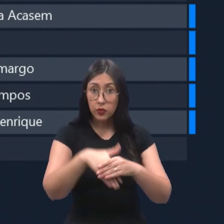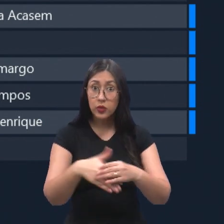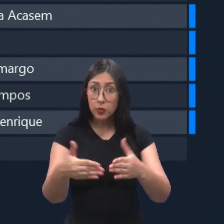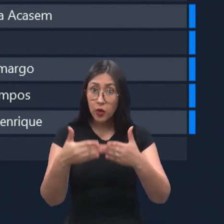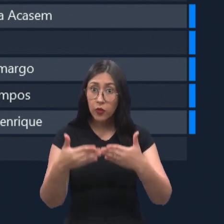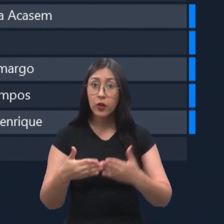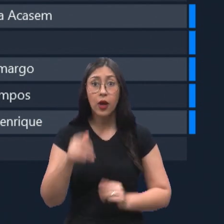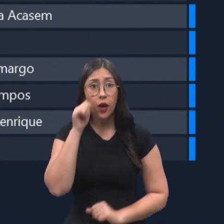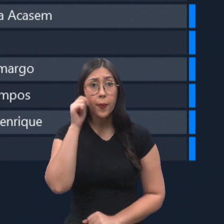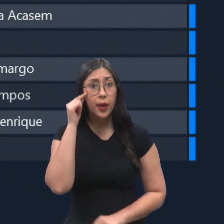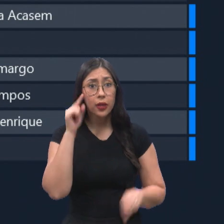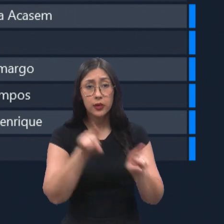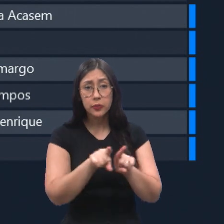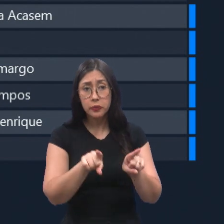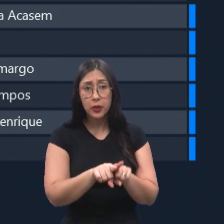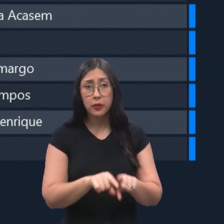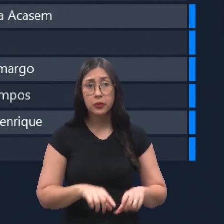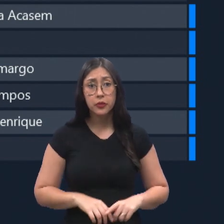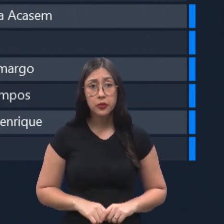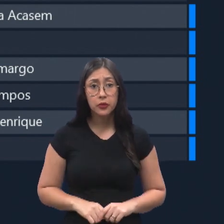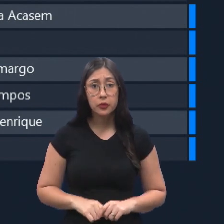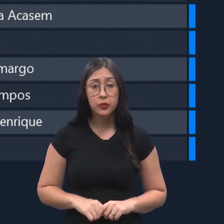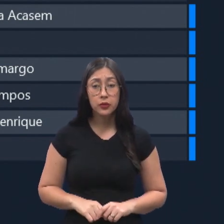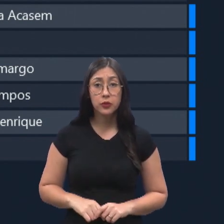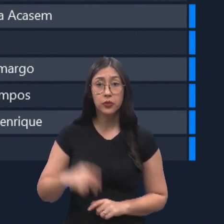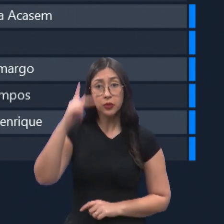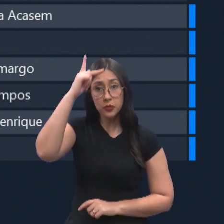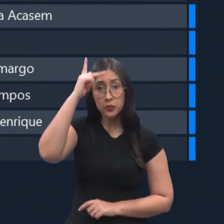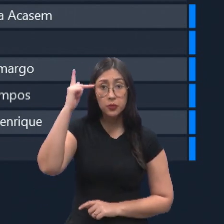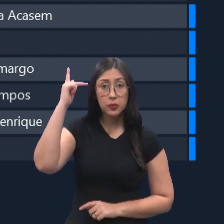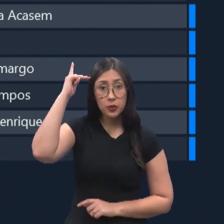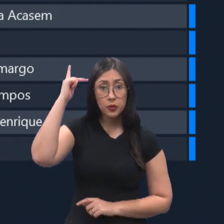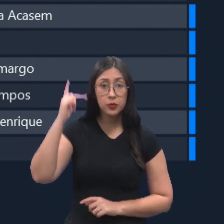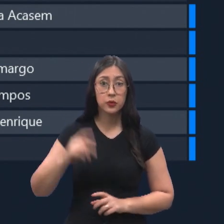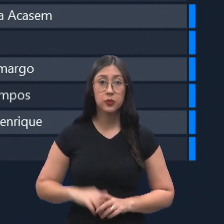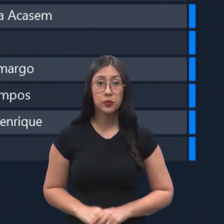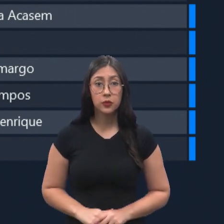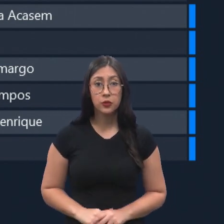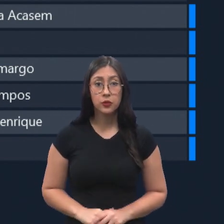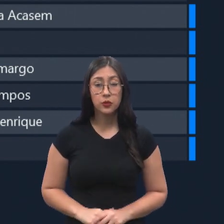Amélia Naon, Fernando Petiti.